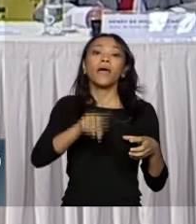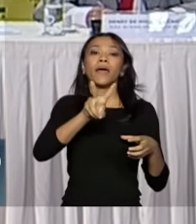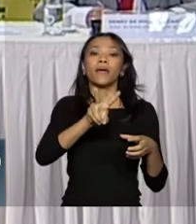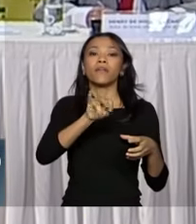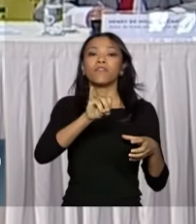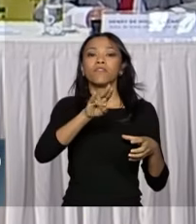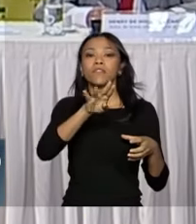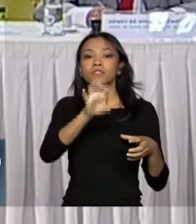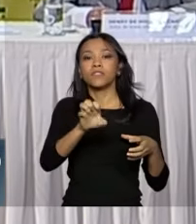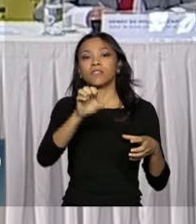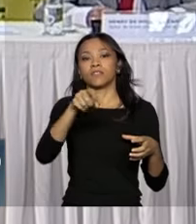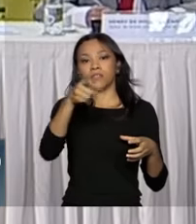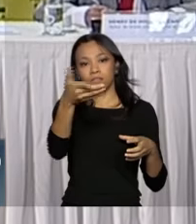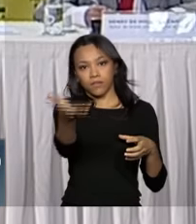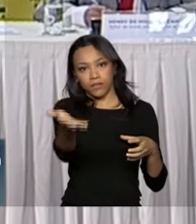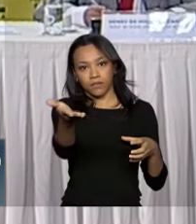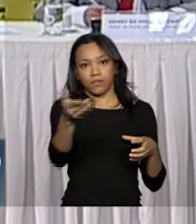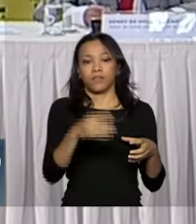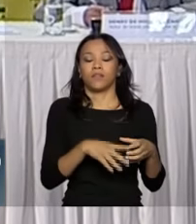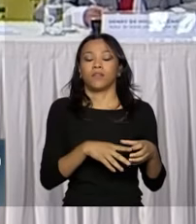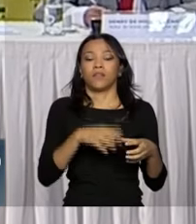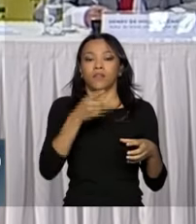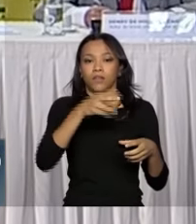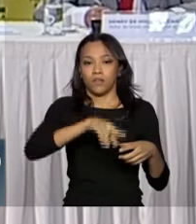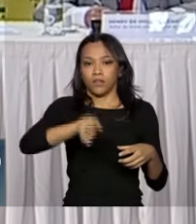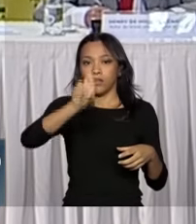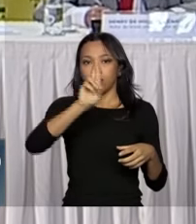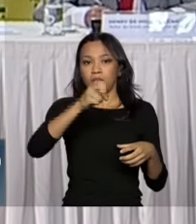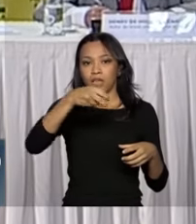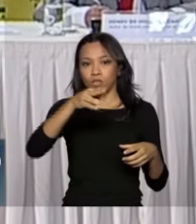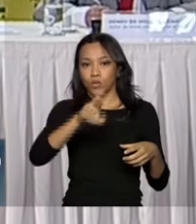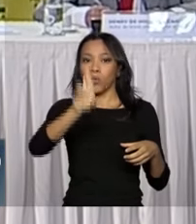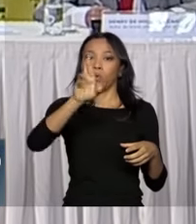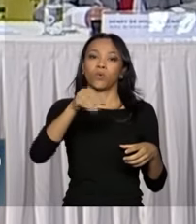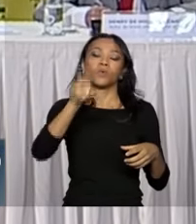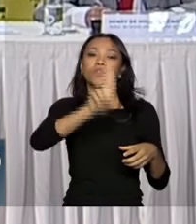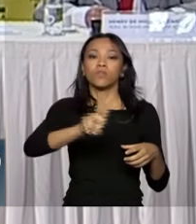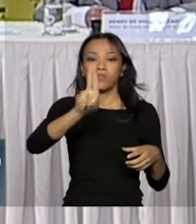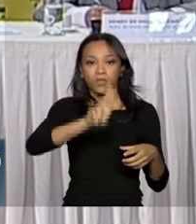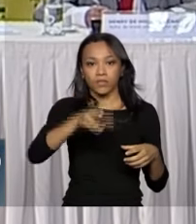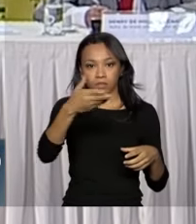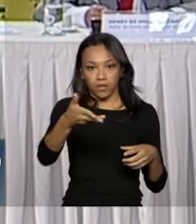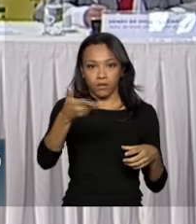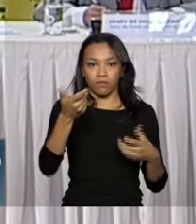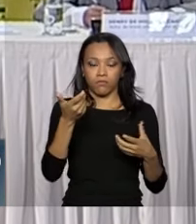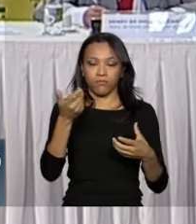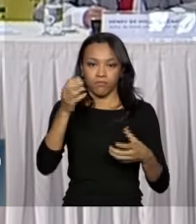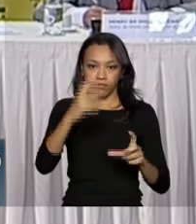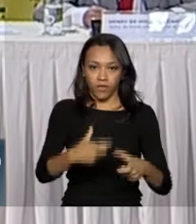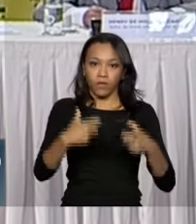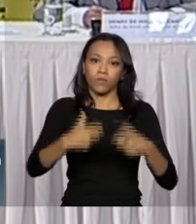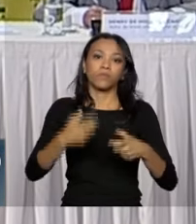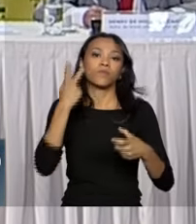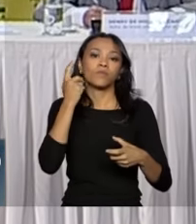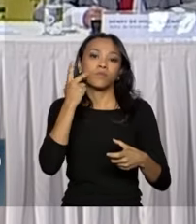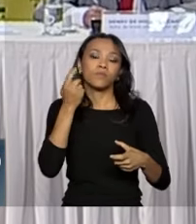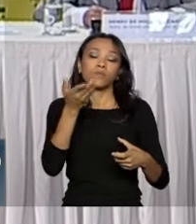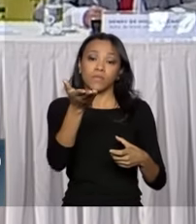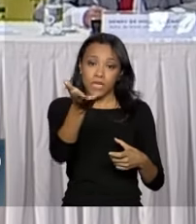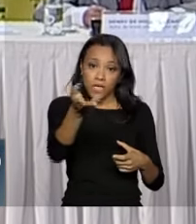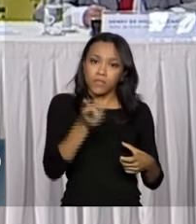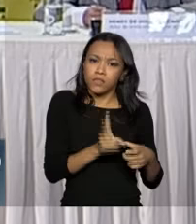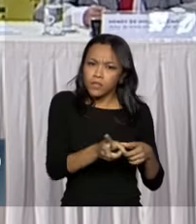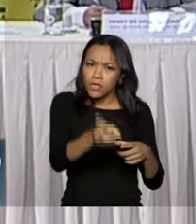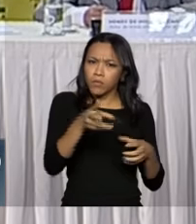da Universidade Federal do Ceará, recentemente, há poucos dias, tomou posse como reitor, mas que todo esse tempo